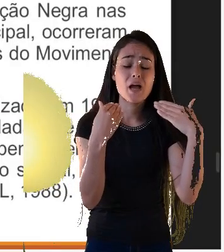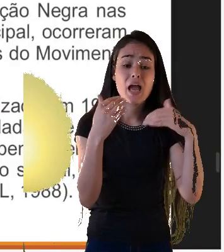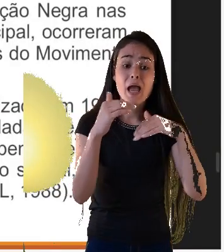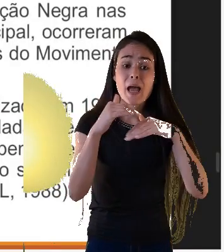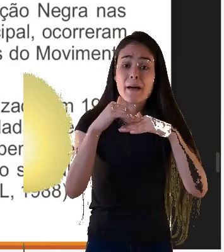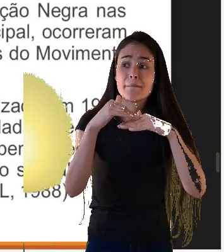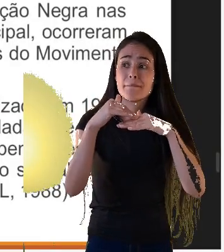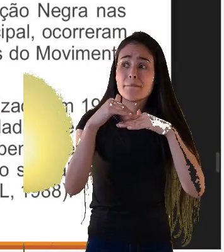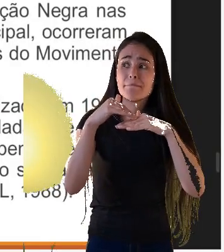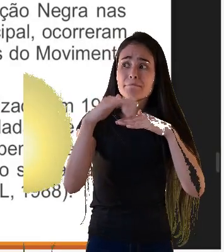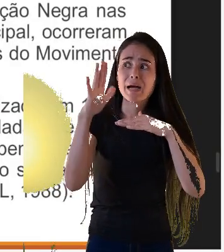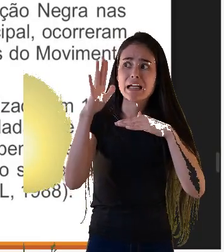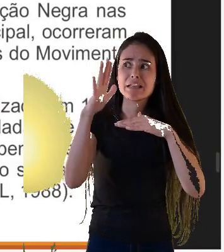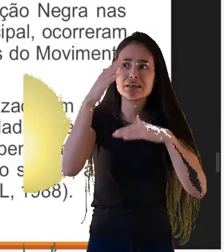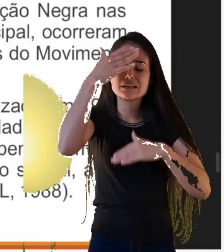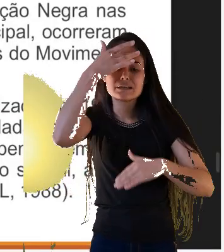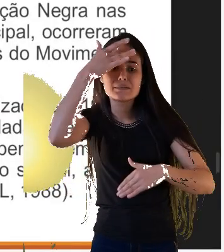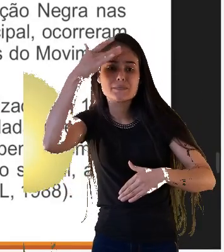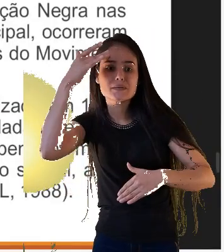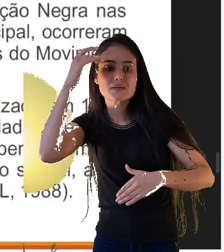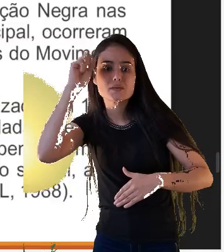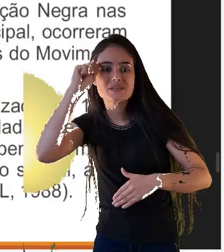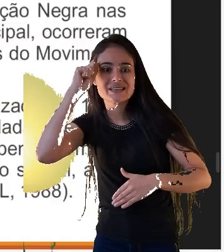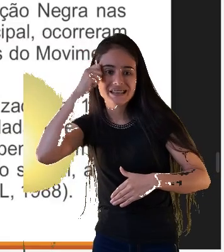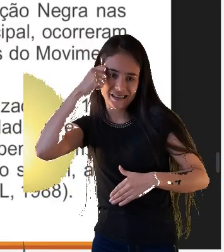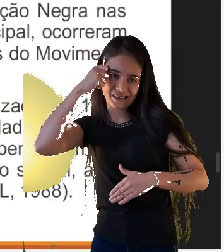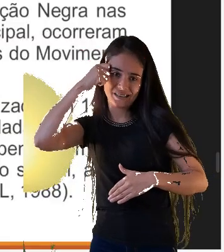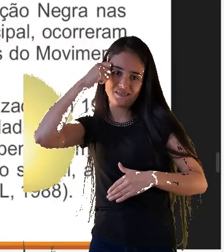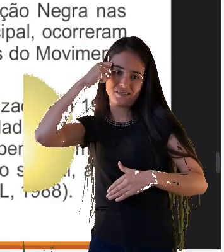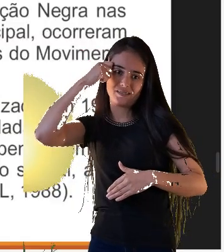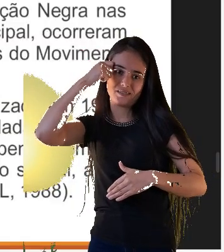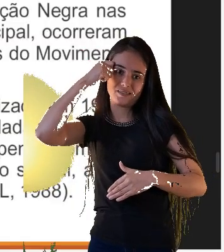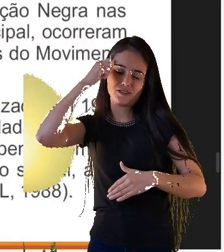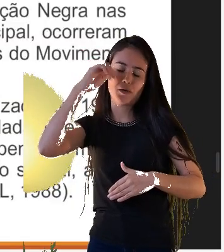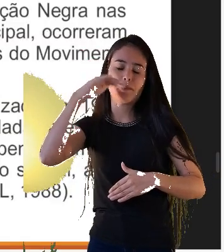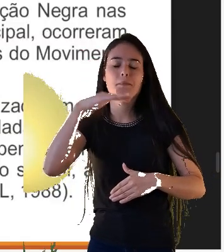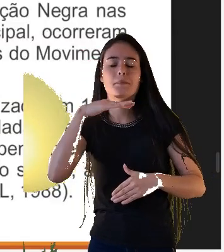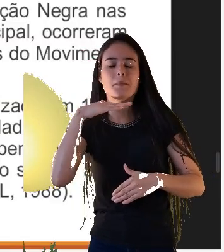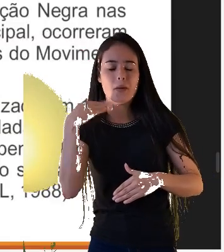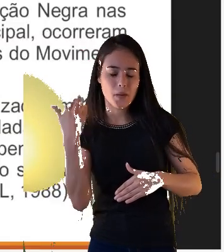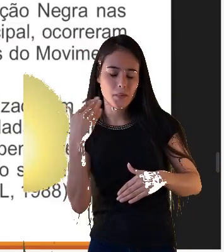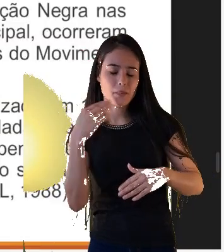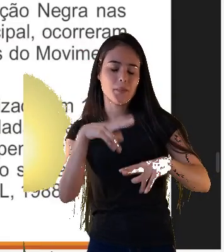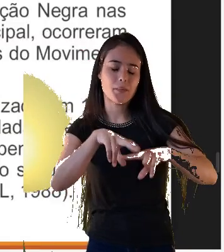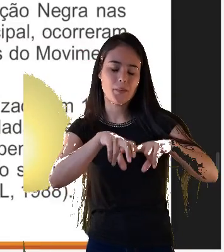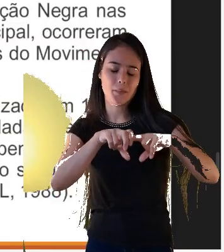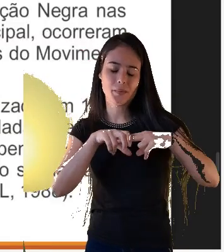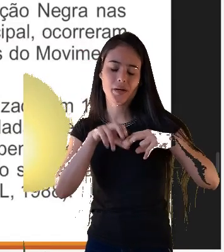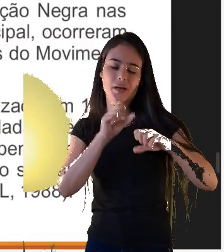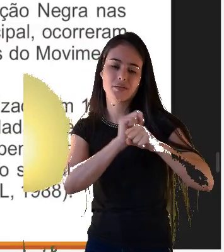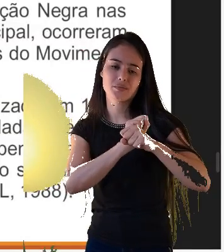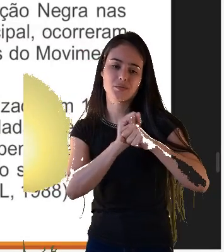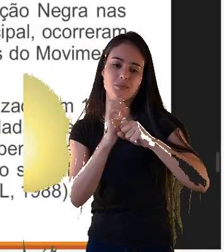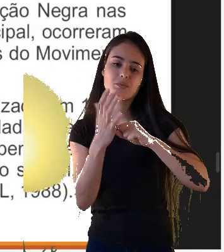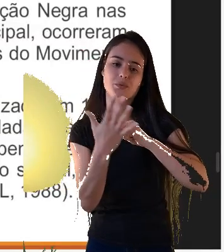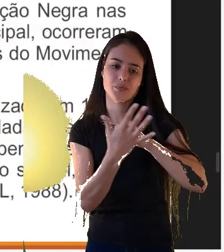a maior porcentagem de pessoas mortas pela Covid foram pessoas negras, né? E é lógico que isso tem todo um problema